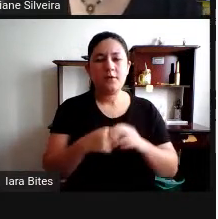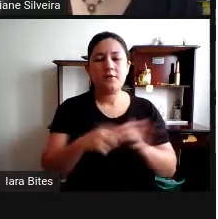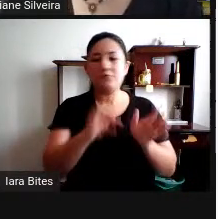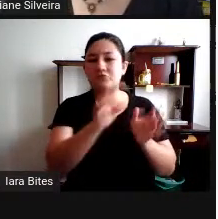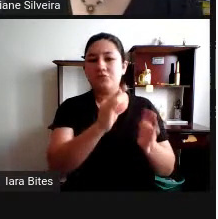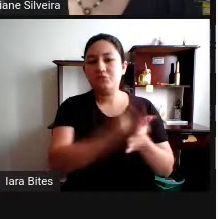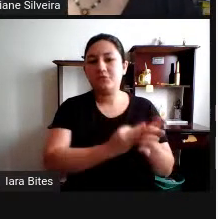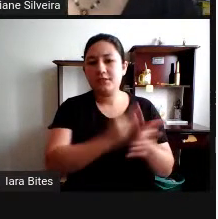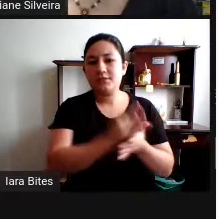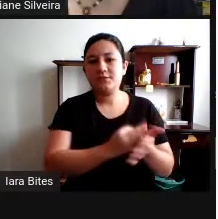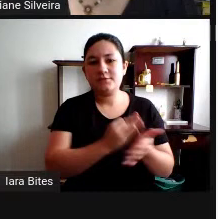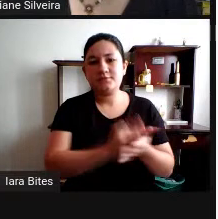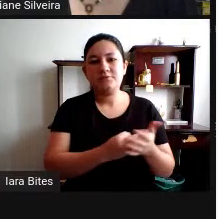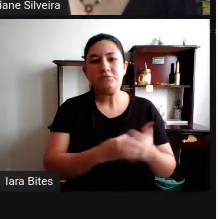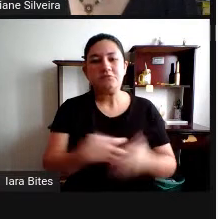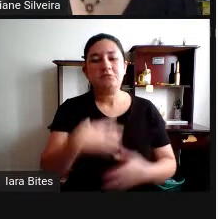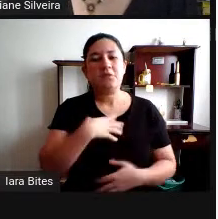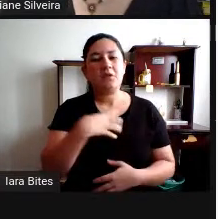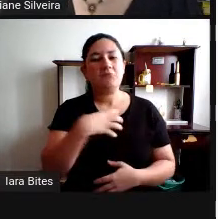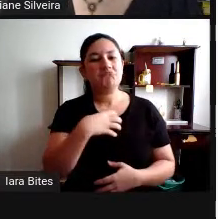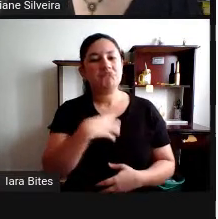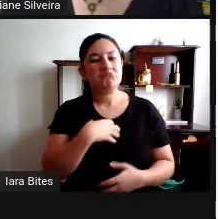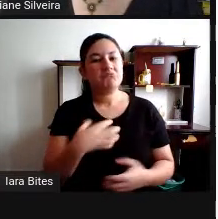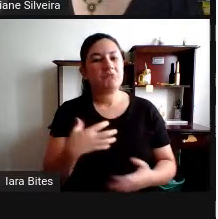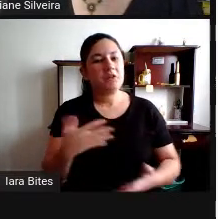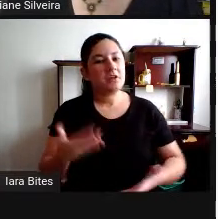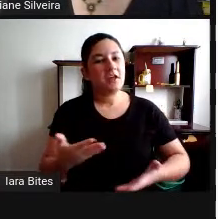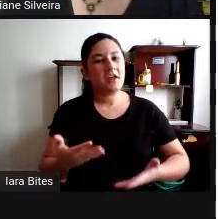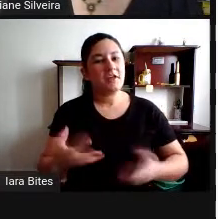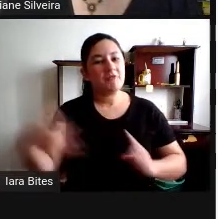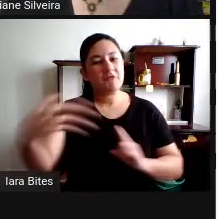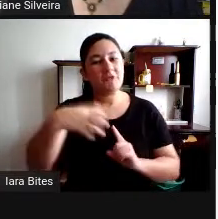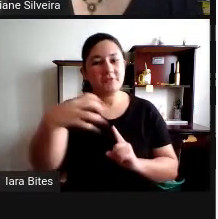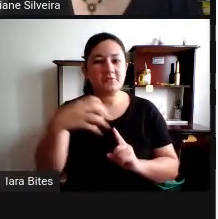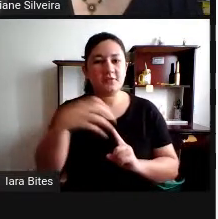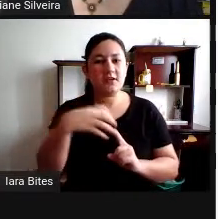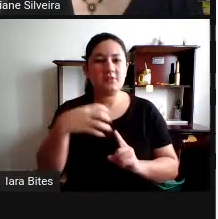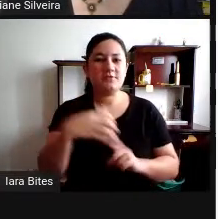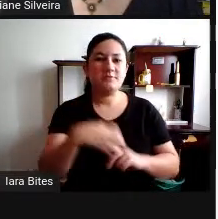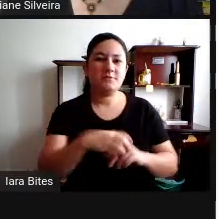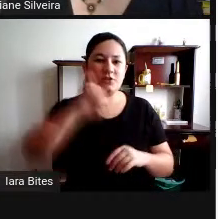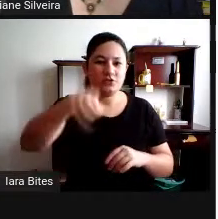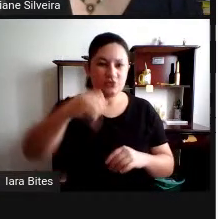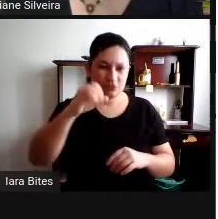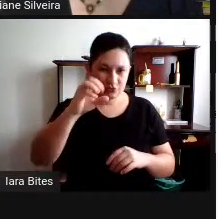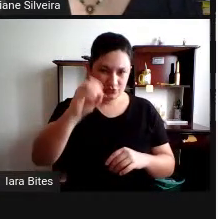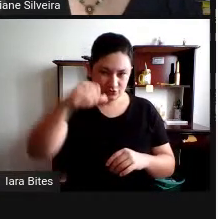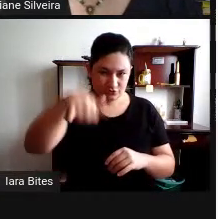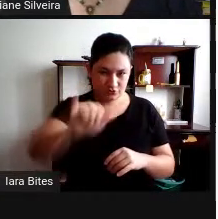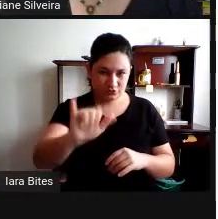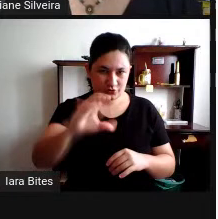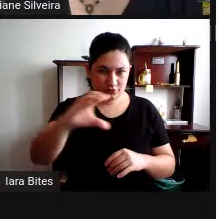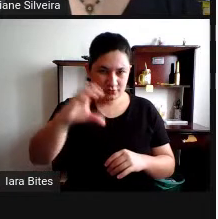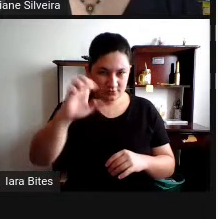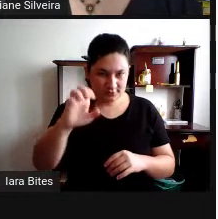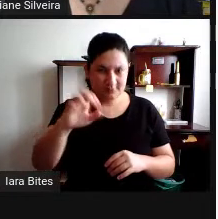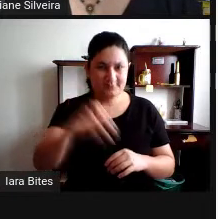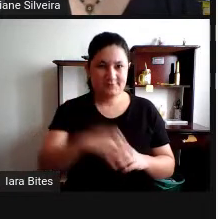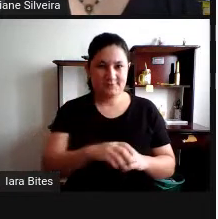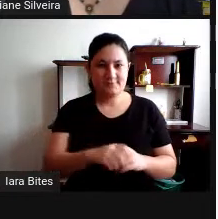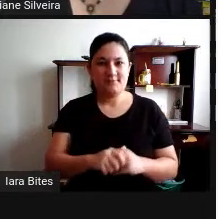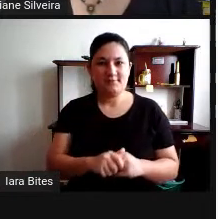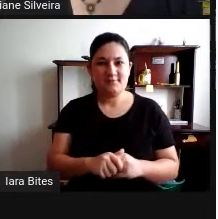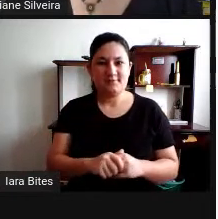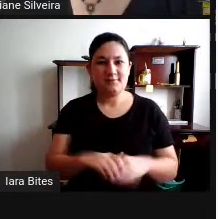inspirado na obra do Joyce. Evidentemente que ele não acompanha nos